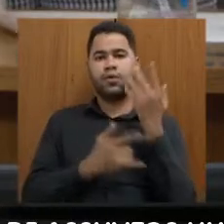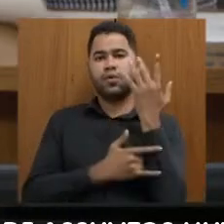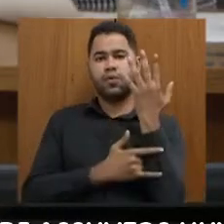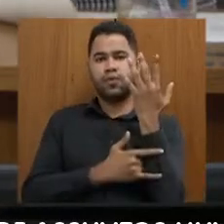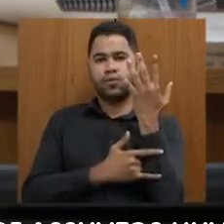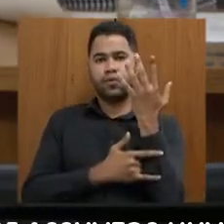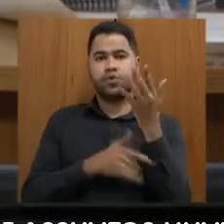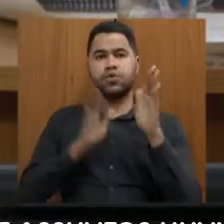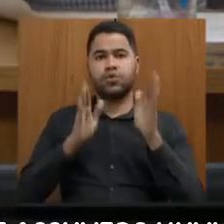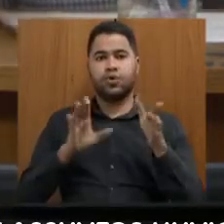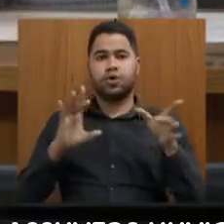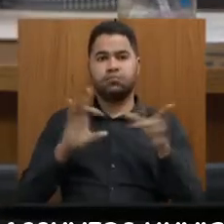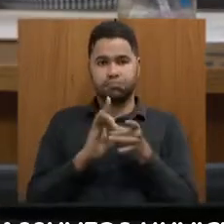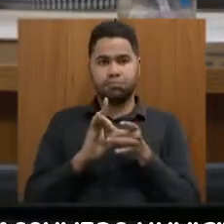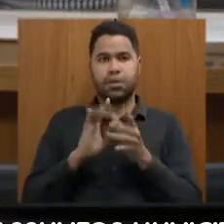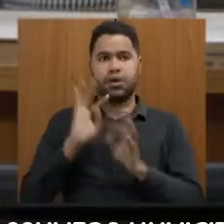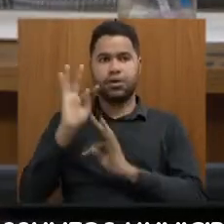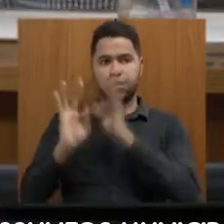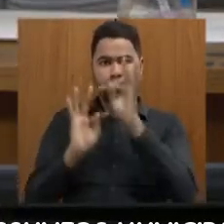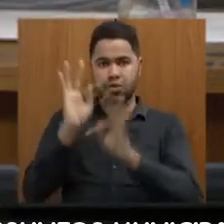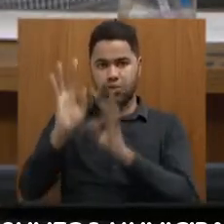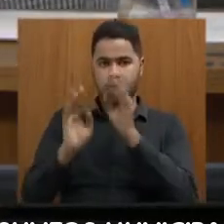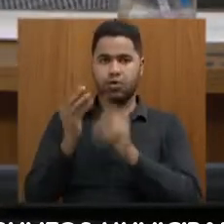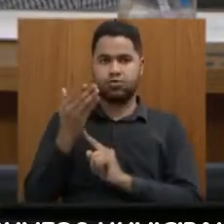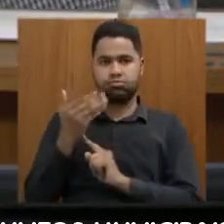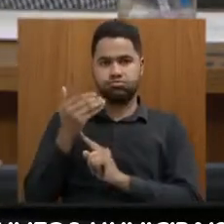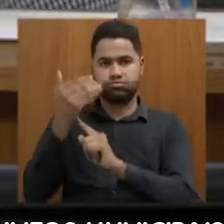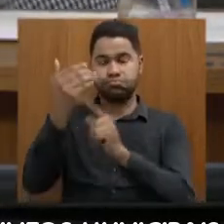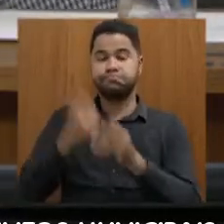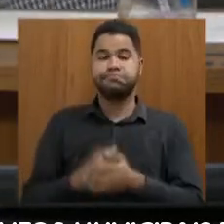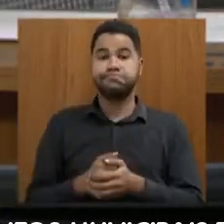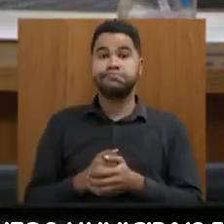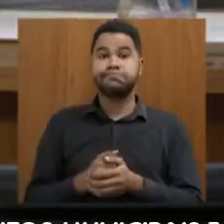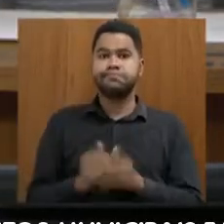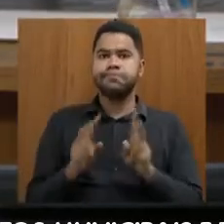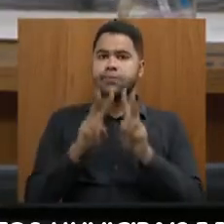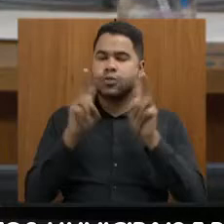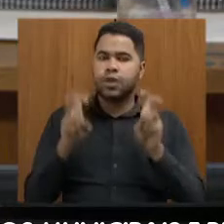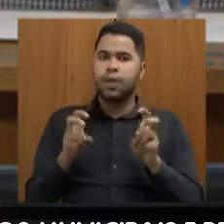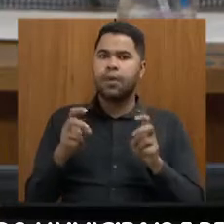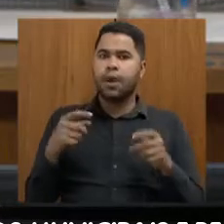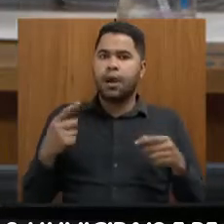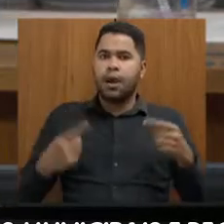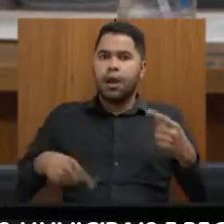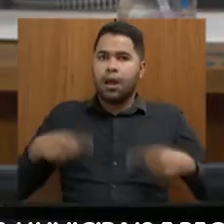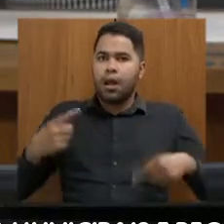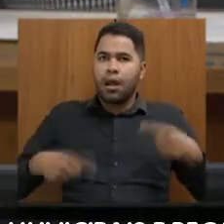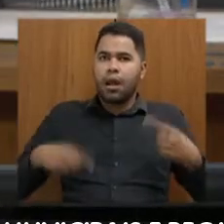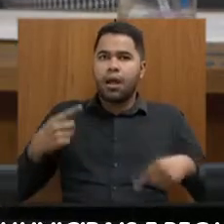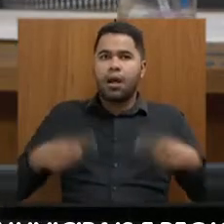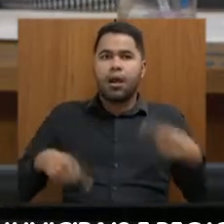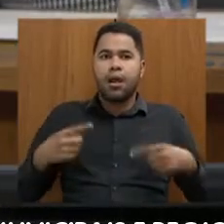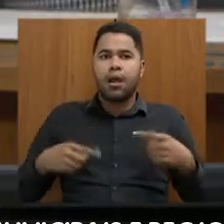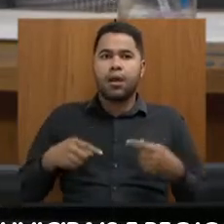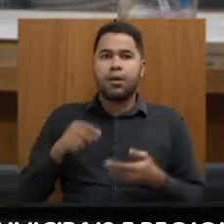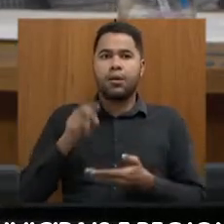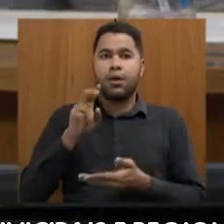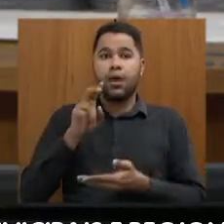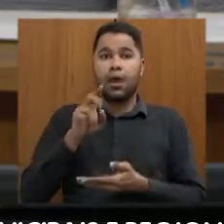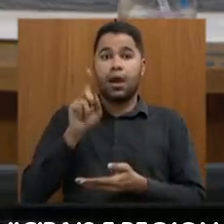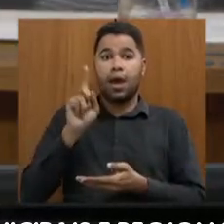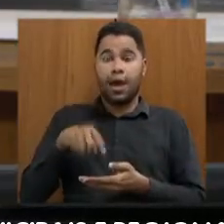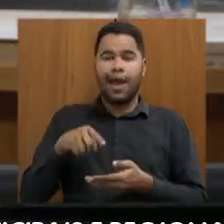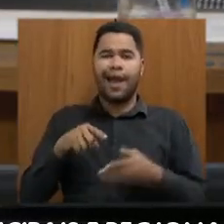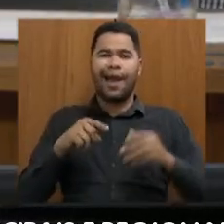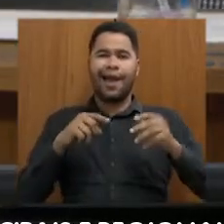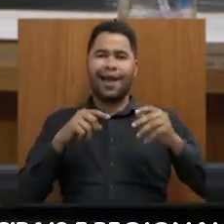já entrega o nosso núcleo tecnológico e esse tema tá tão concorrido Deputado que a Universidade Federal de Ouro